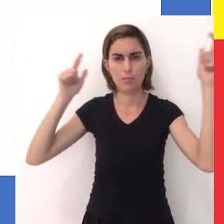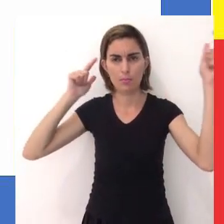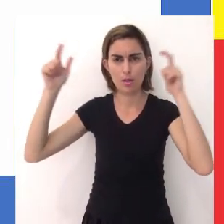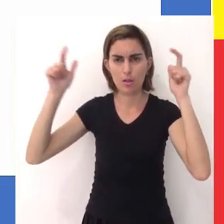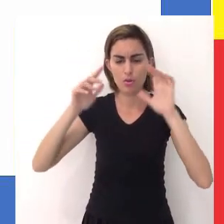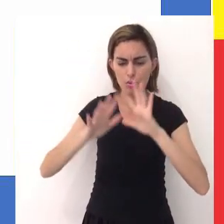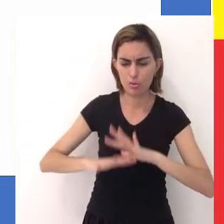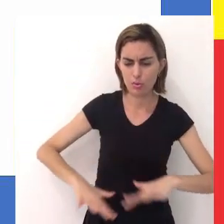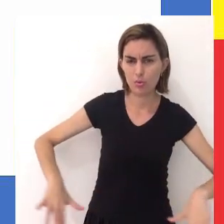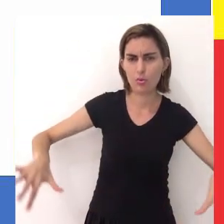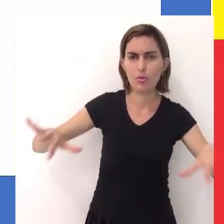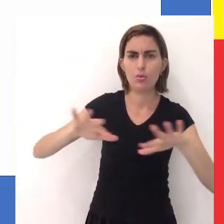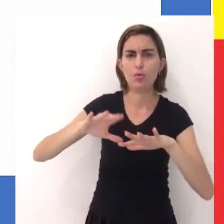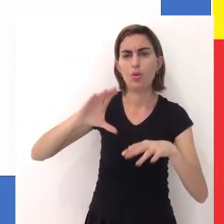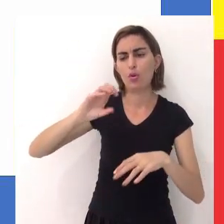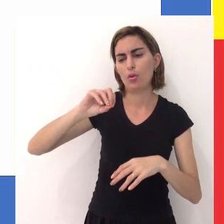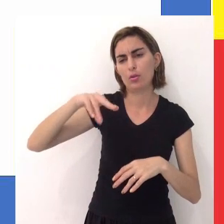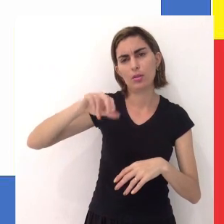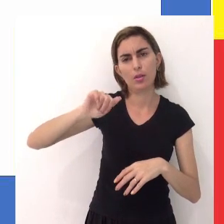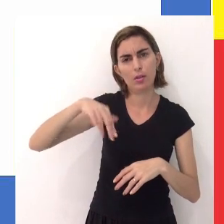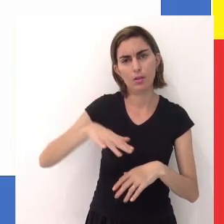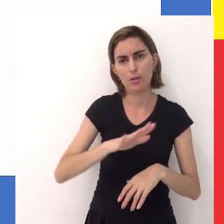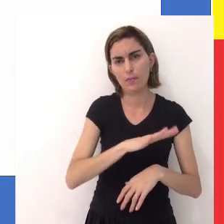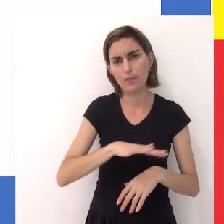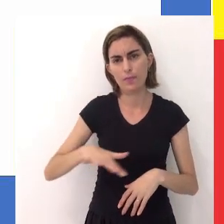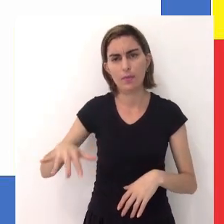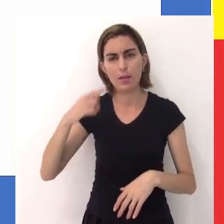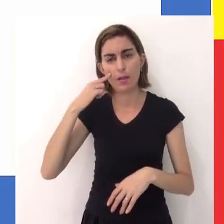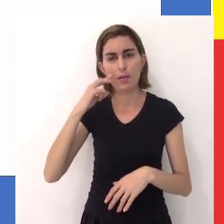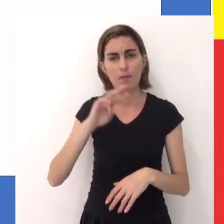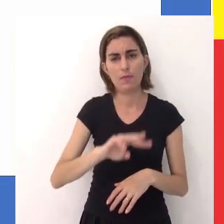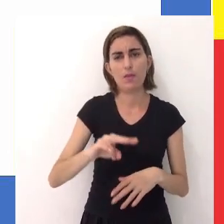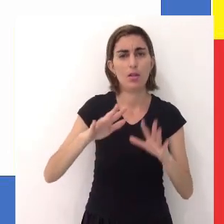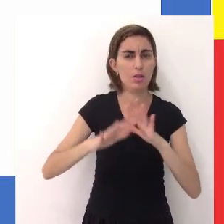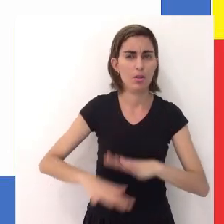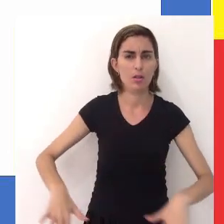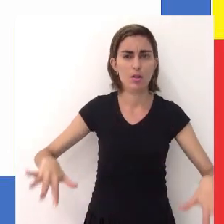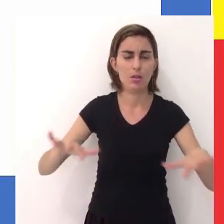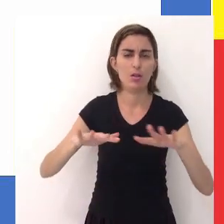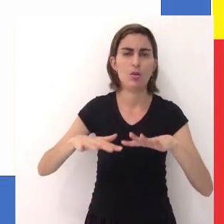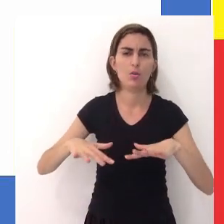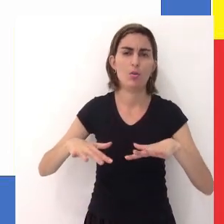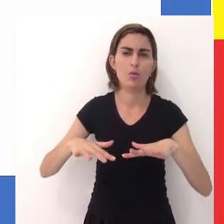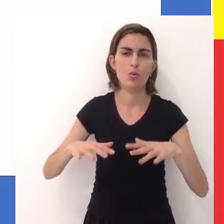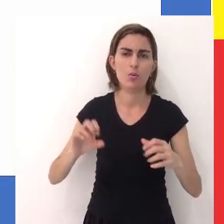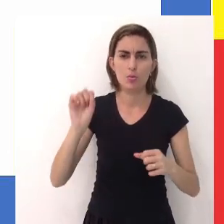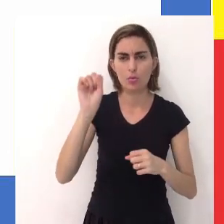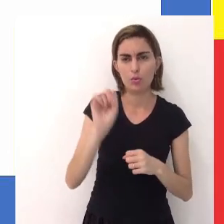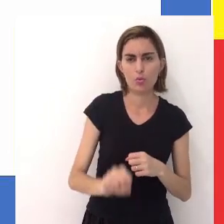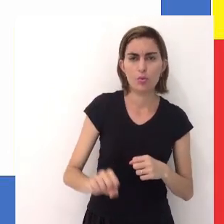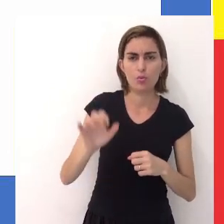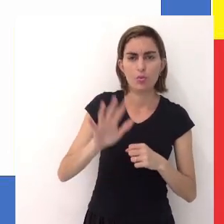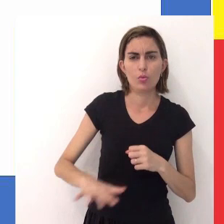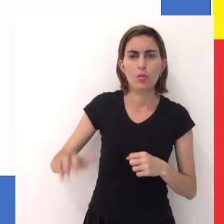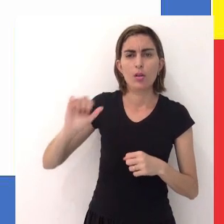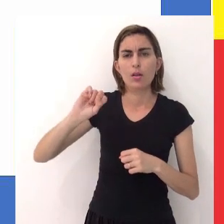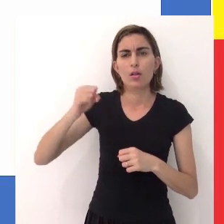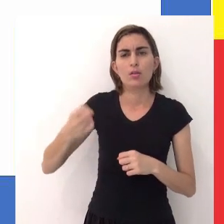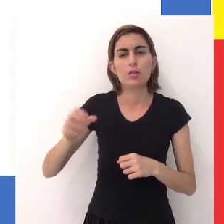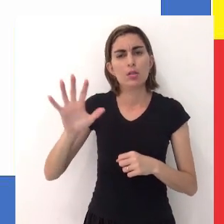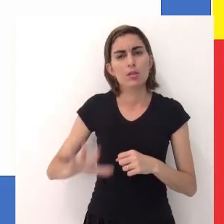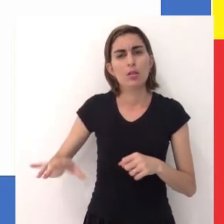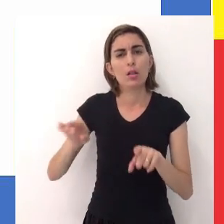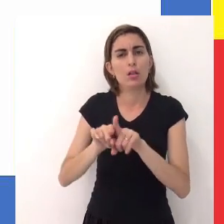né? Toda a região da Oceania, tá? A gente vai ver que boa parte da região do sul da Ásia também